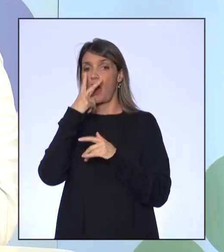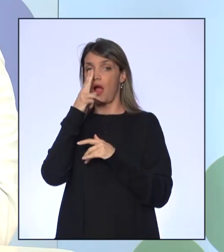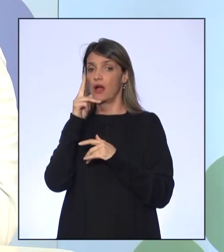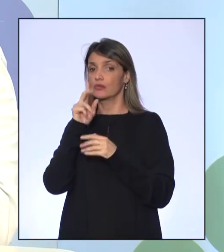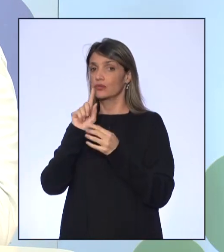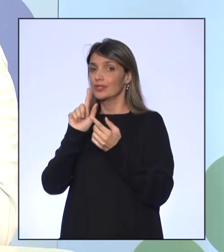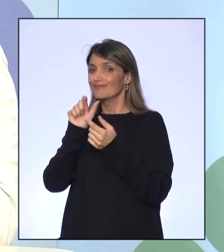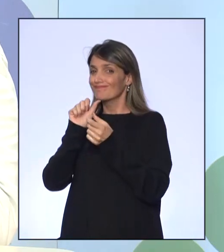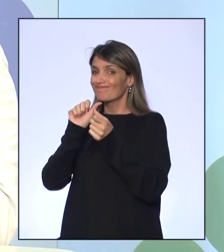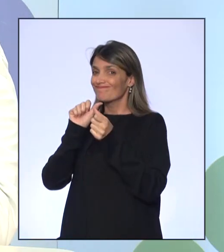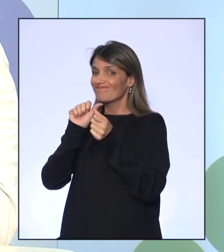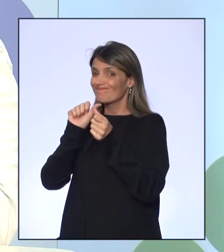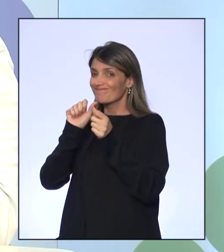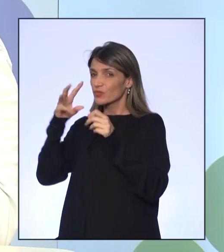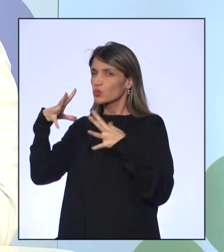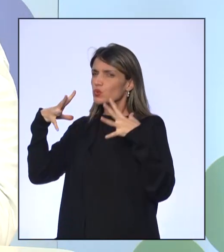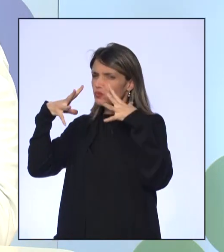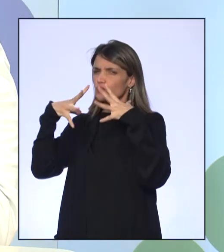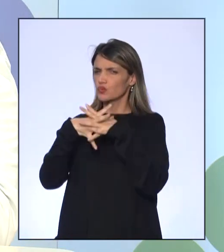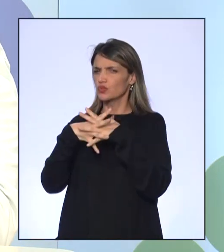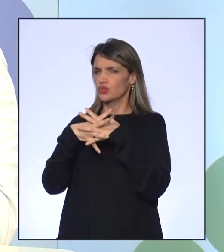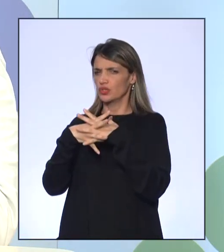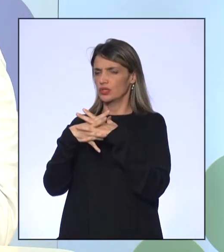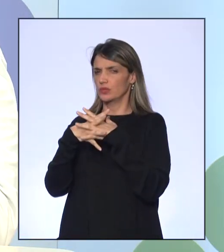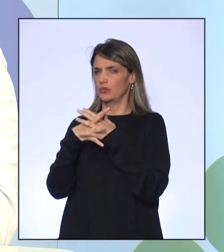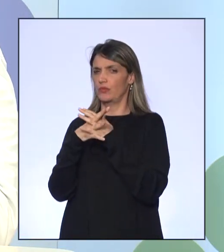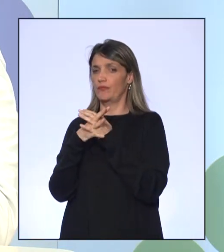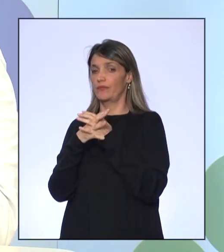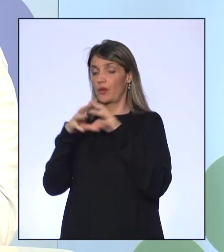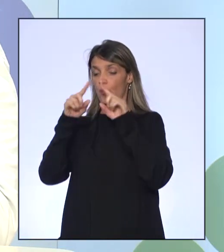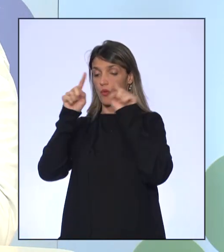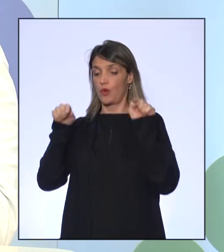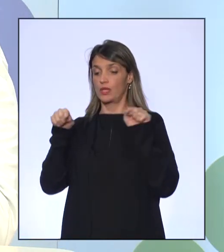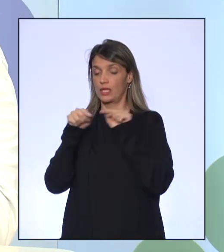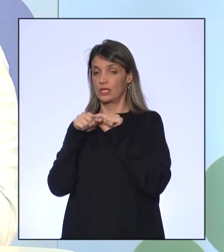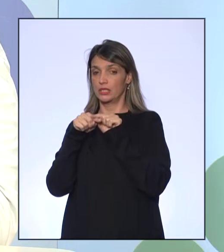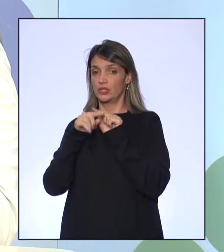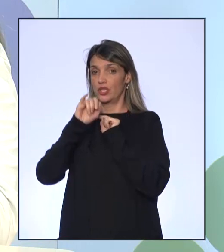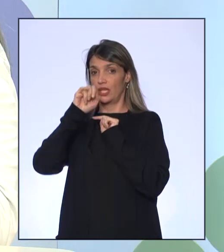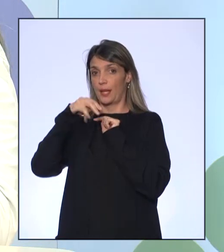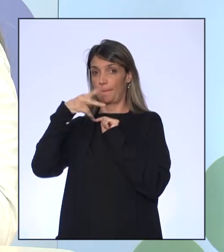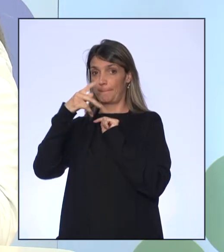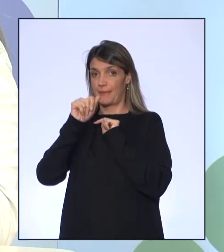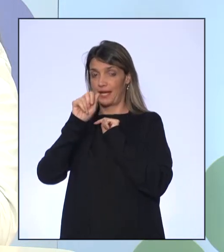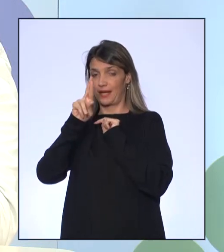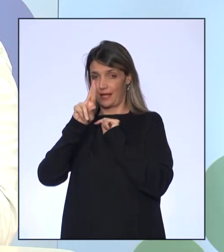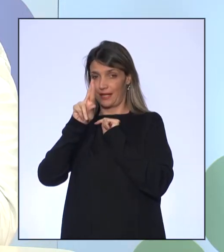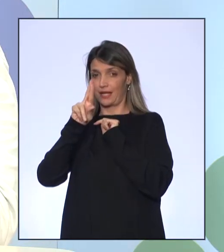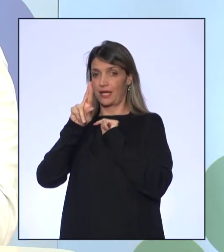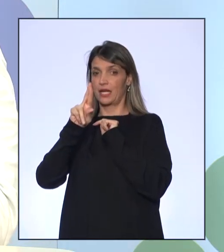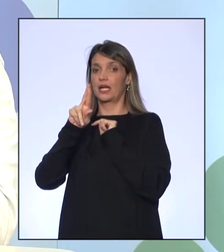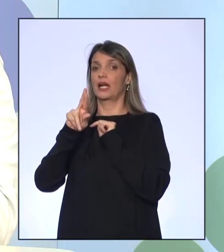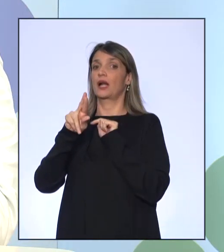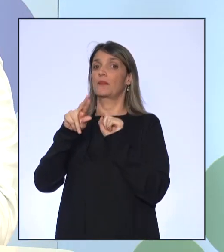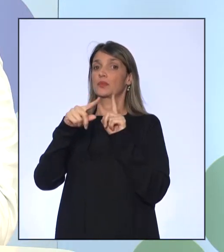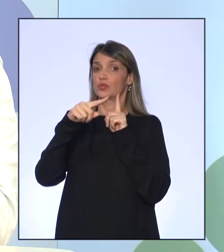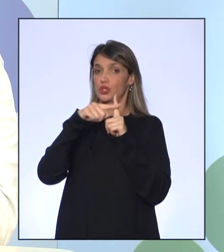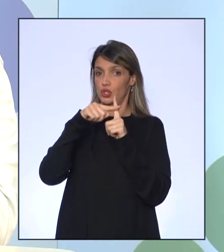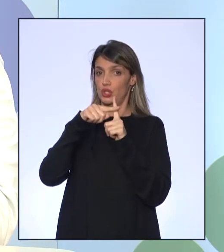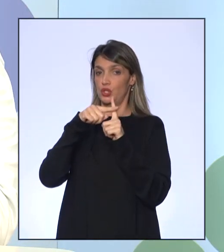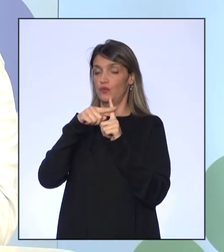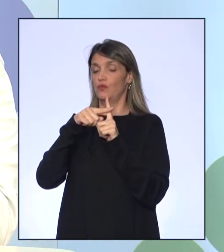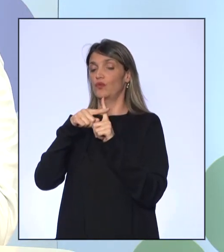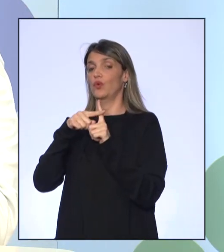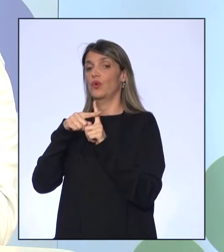que vocês me ver terão um pouquinho então nos quadrantes ímpares a gente tem o sinal positivo nos quadrantes pares a gente tem o sinal negativo